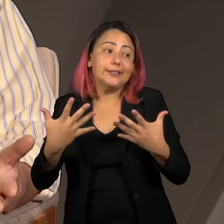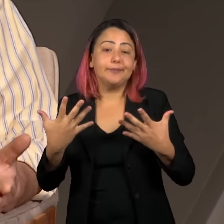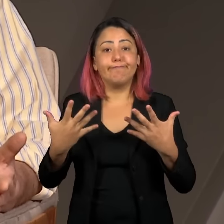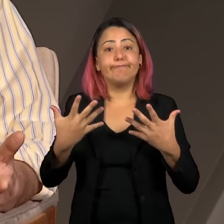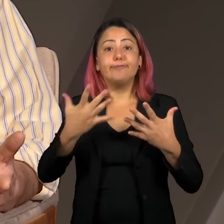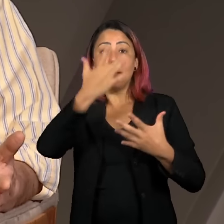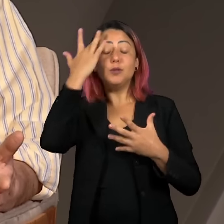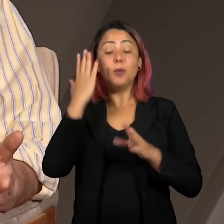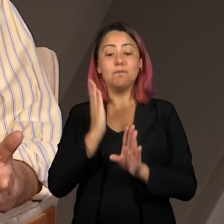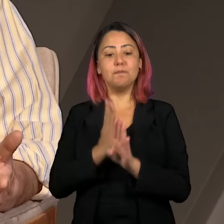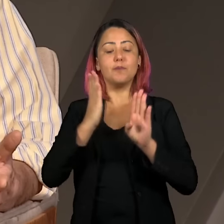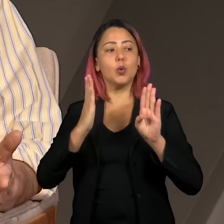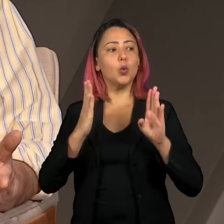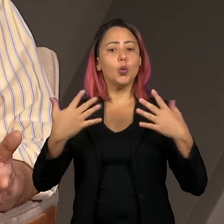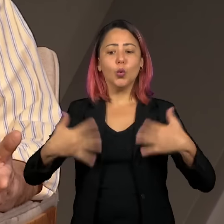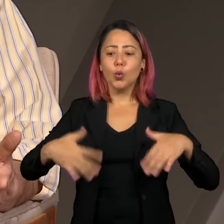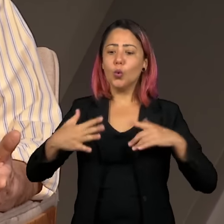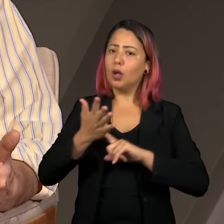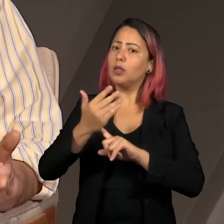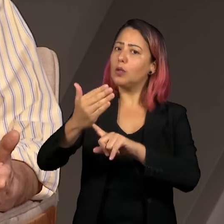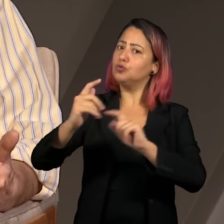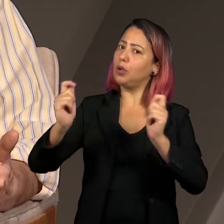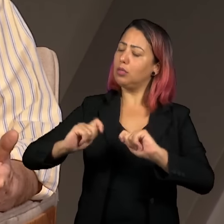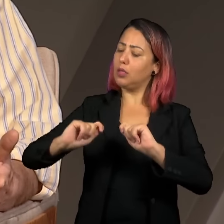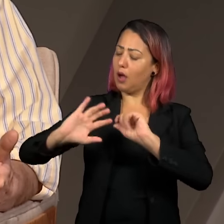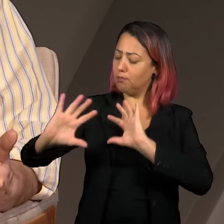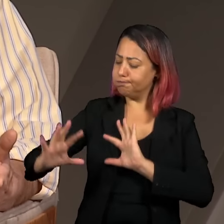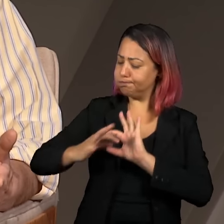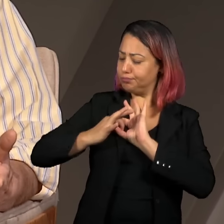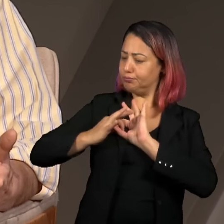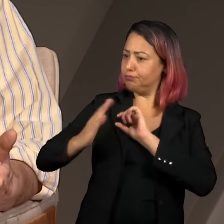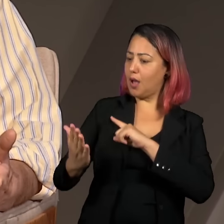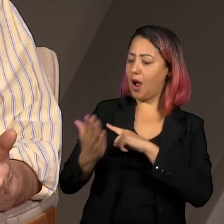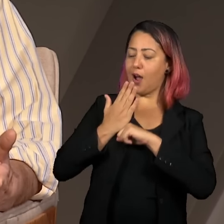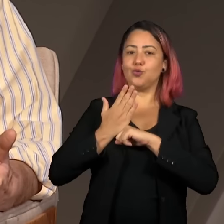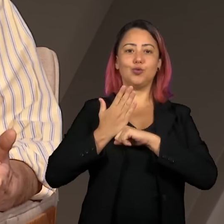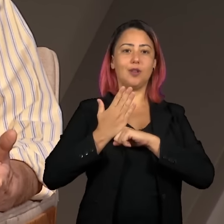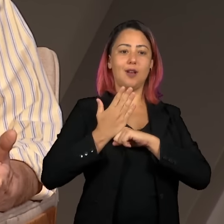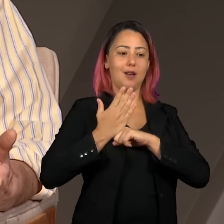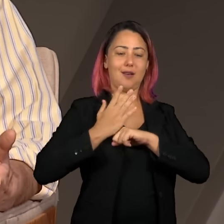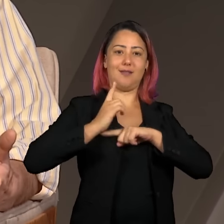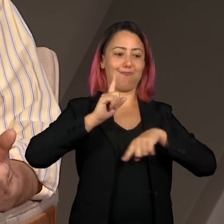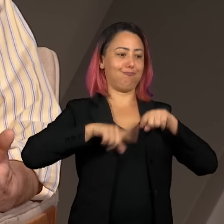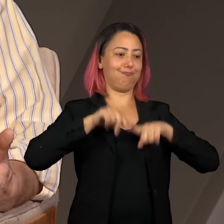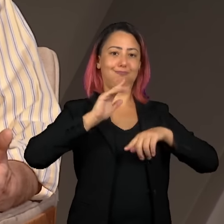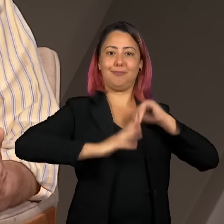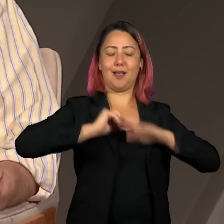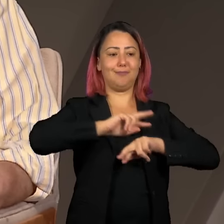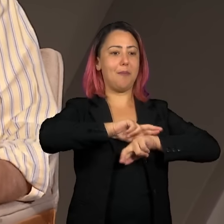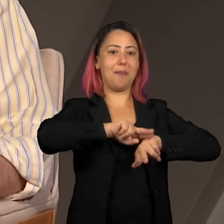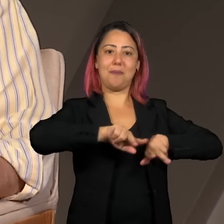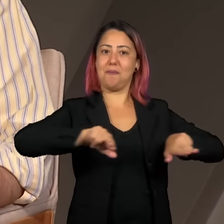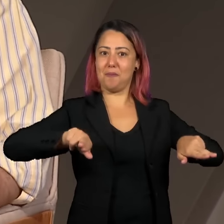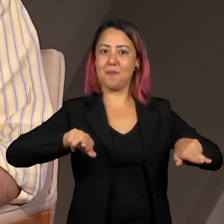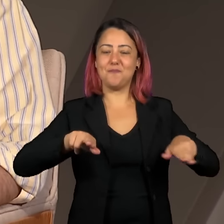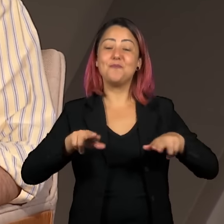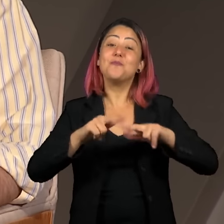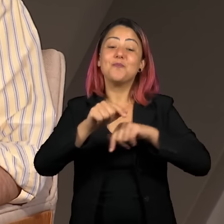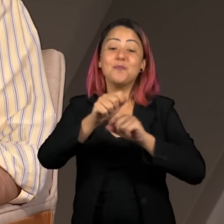coadjuvante né pode ser uma um aliado extremamente importante então isso ficou muito claro né pra